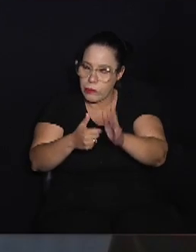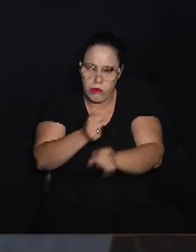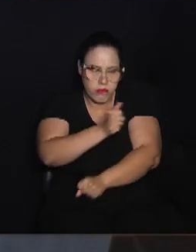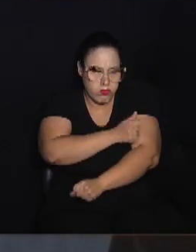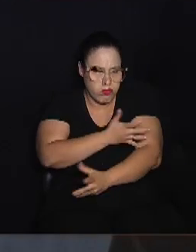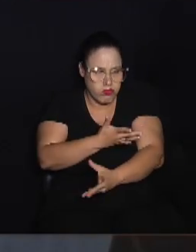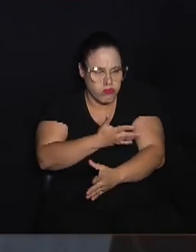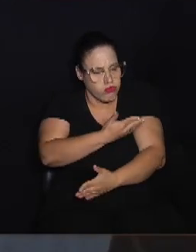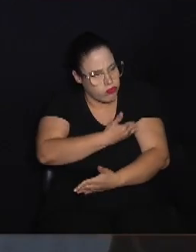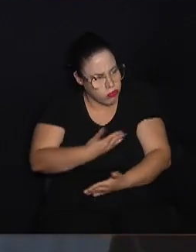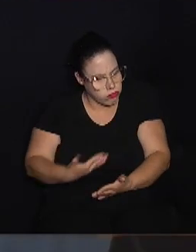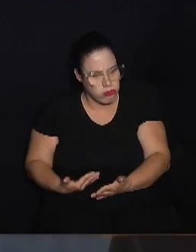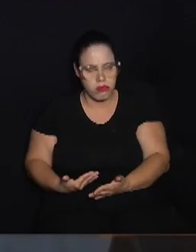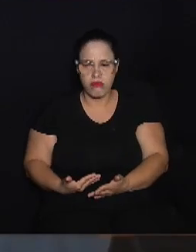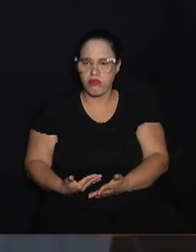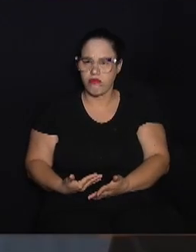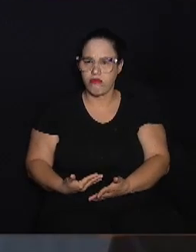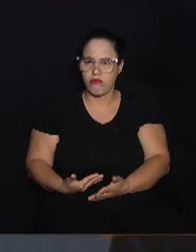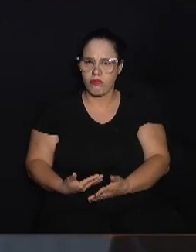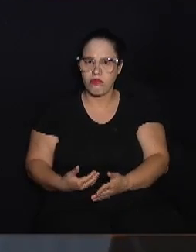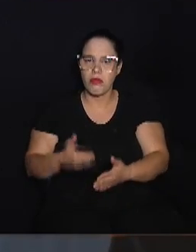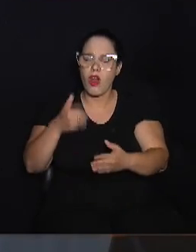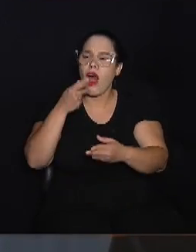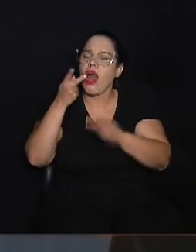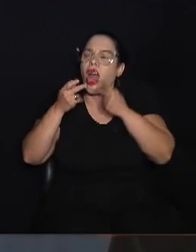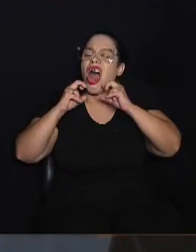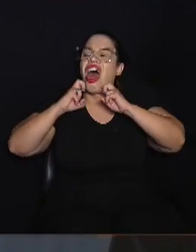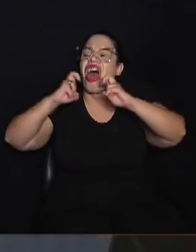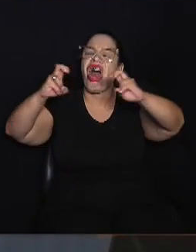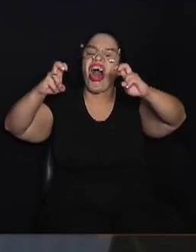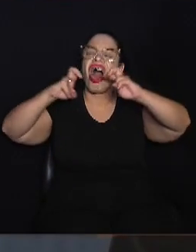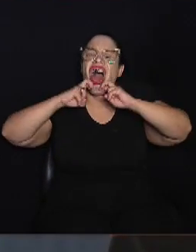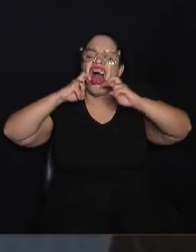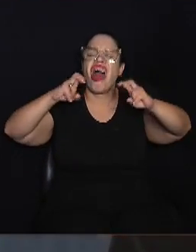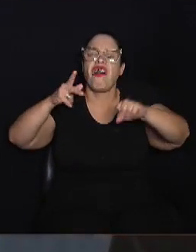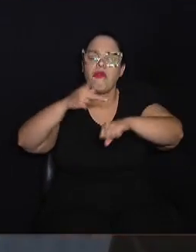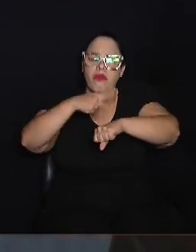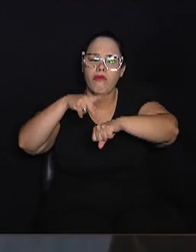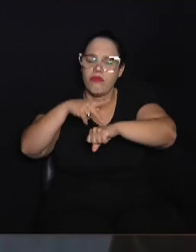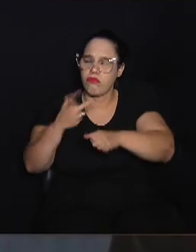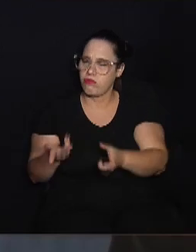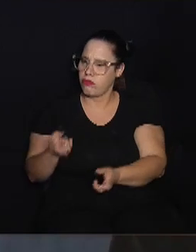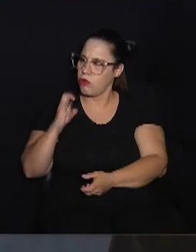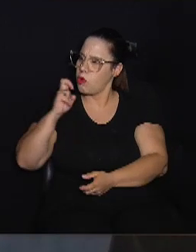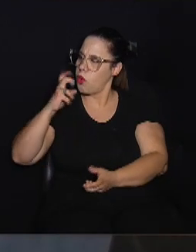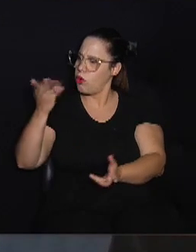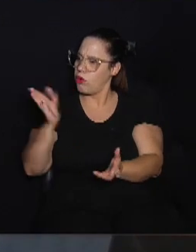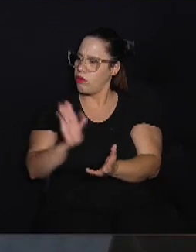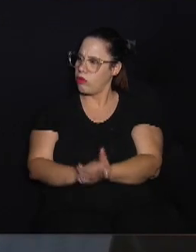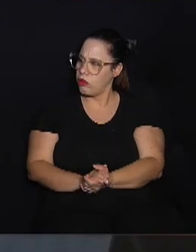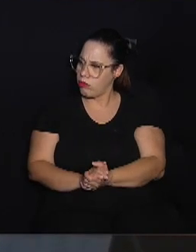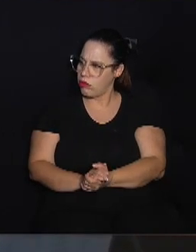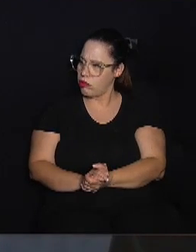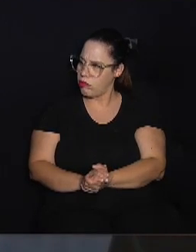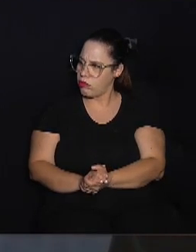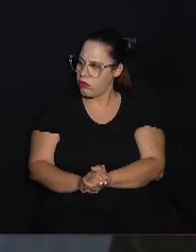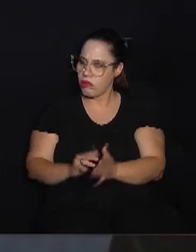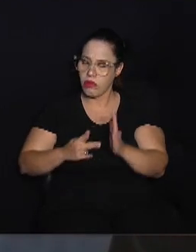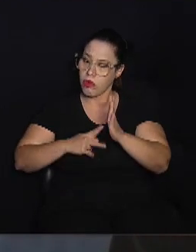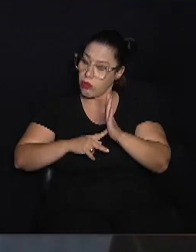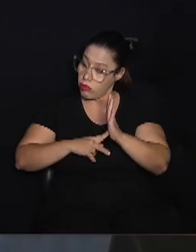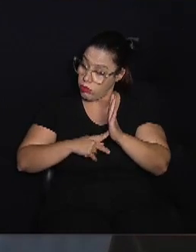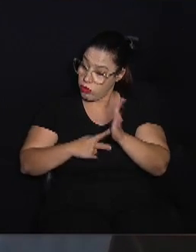autoridades governamentais que nós temos voz nesse país, que nós temos voz quanto